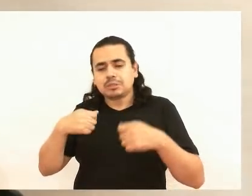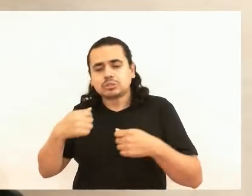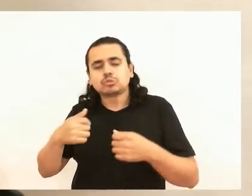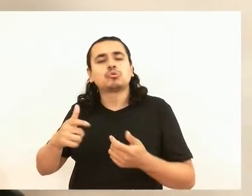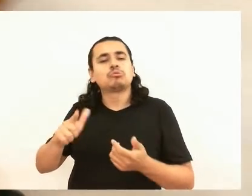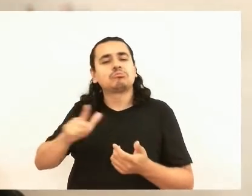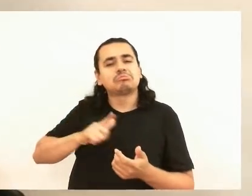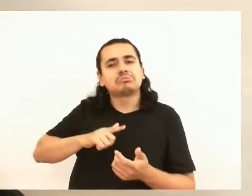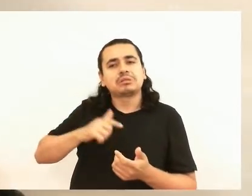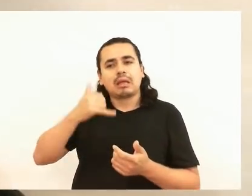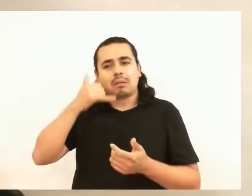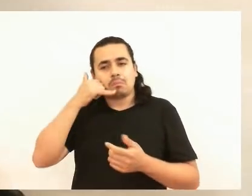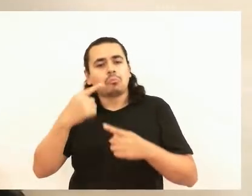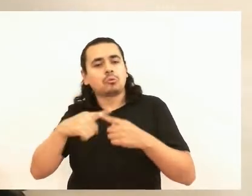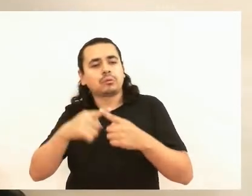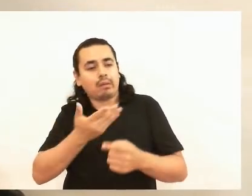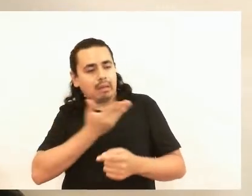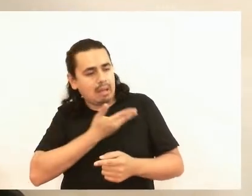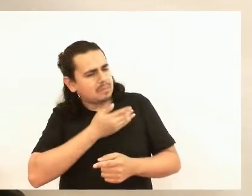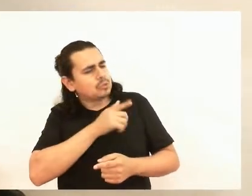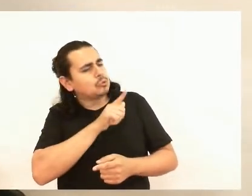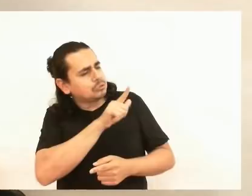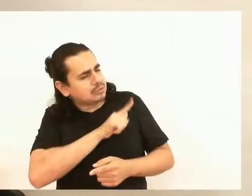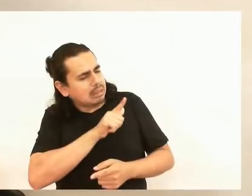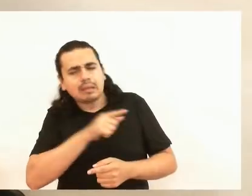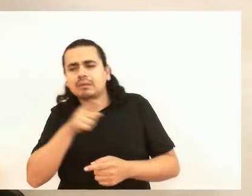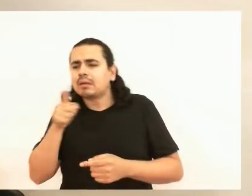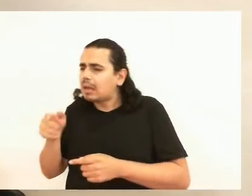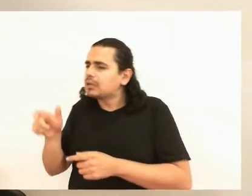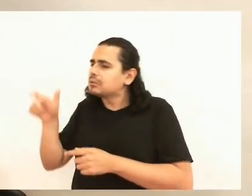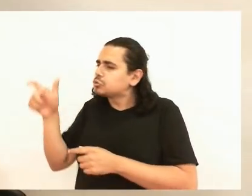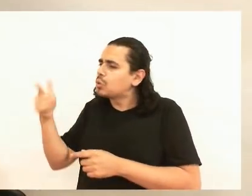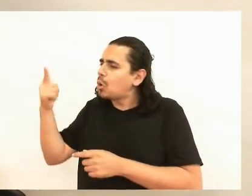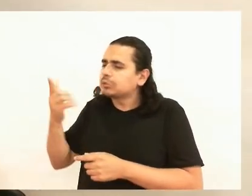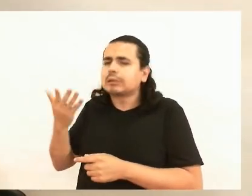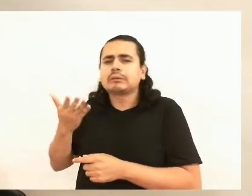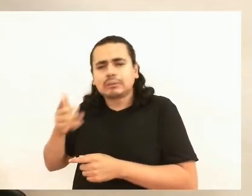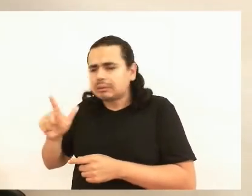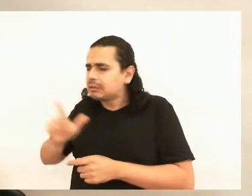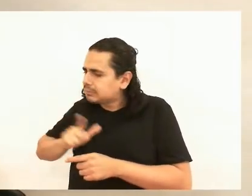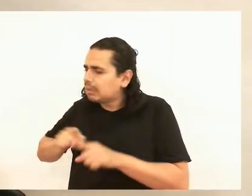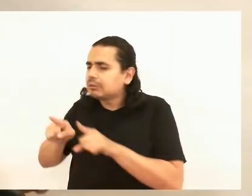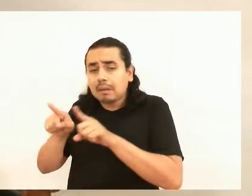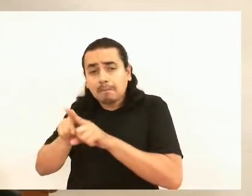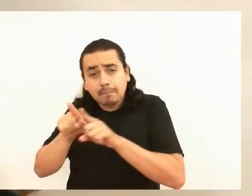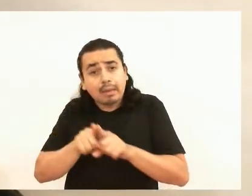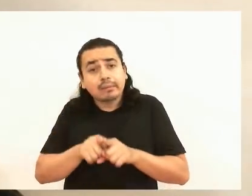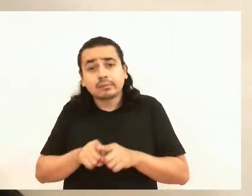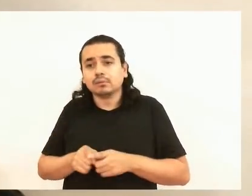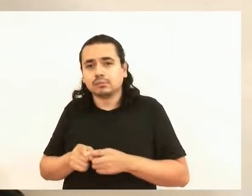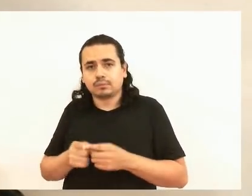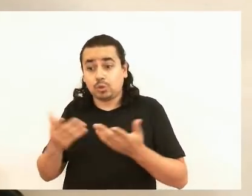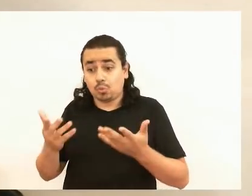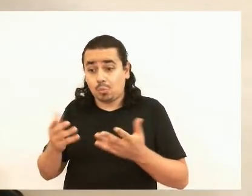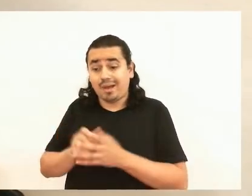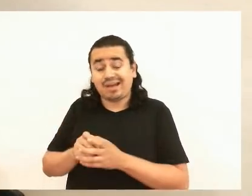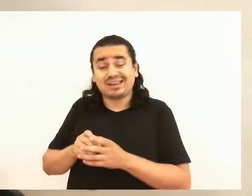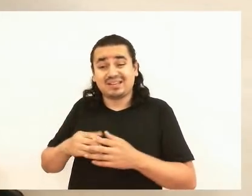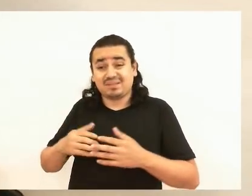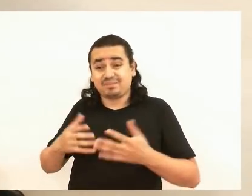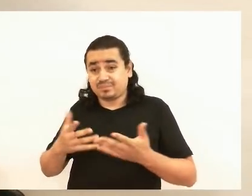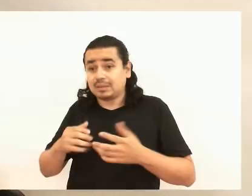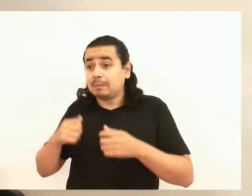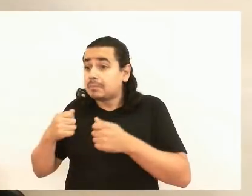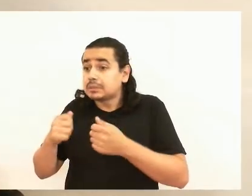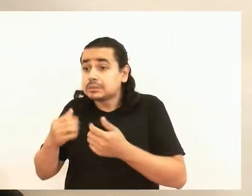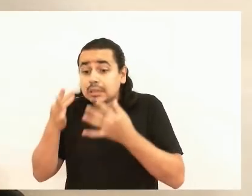relação ao vizinho em relação ao colega nem tão é uma atenção e uma escuta que